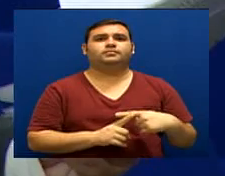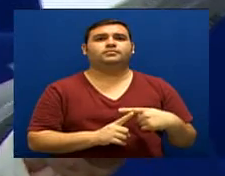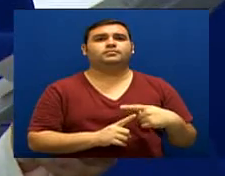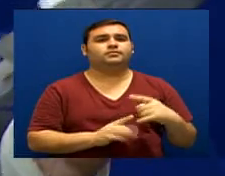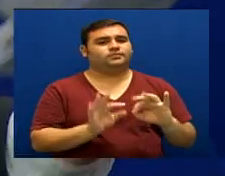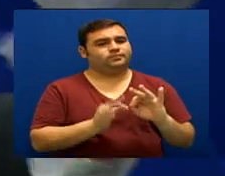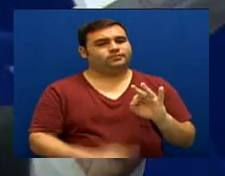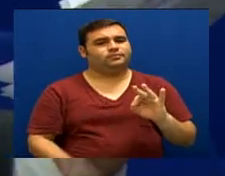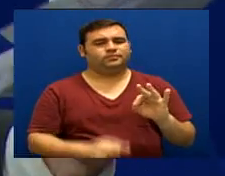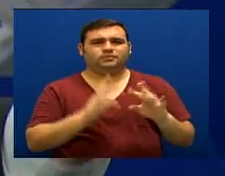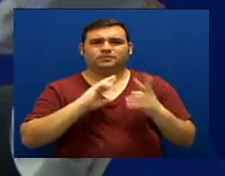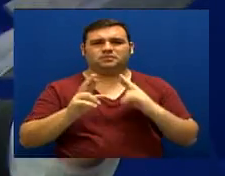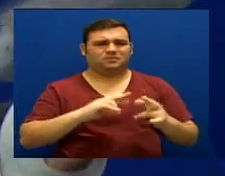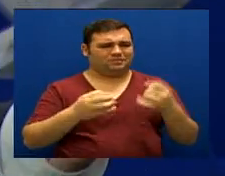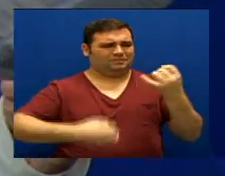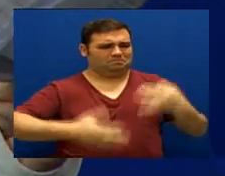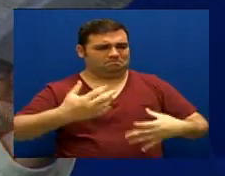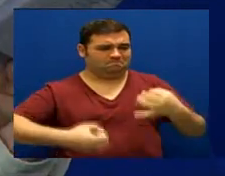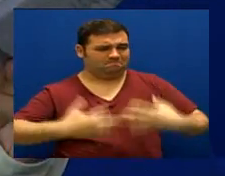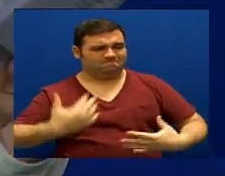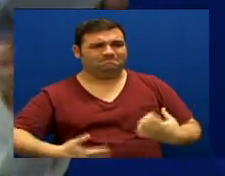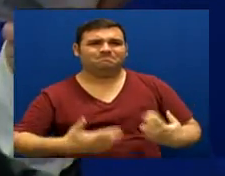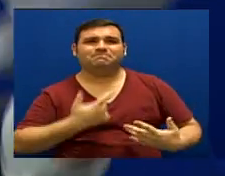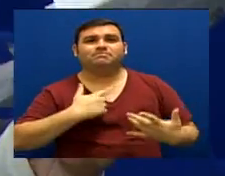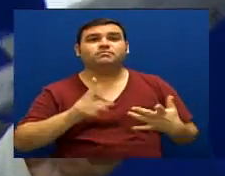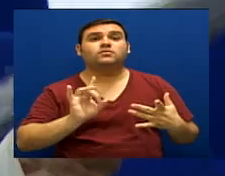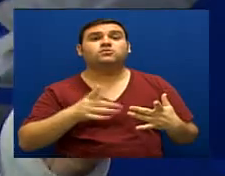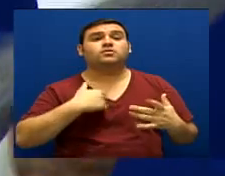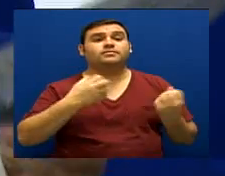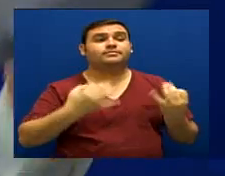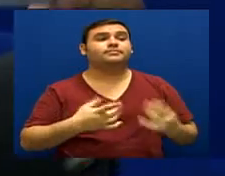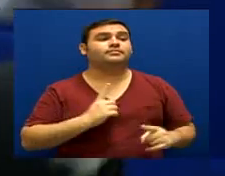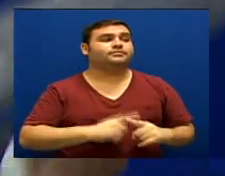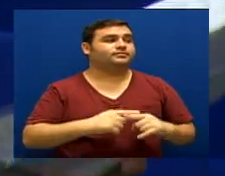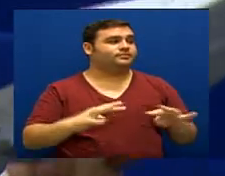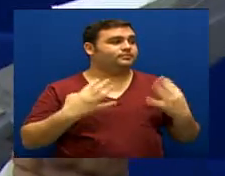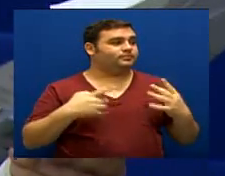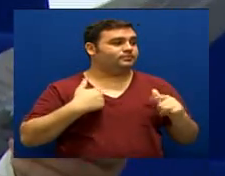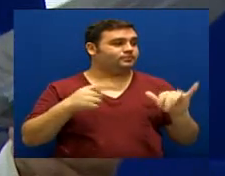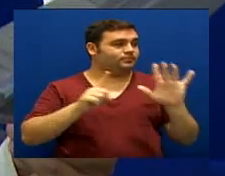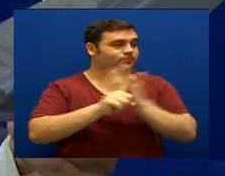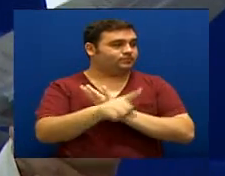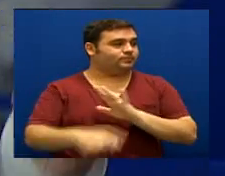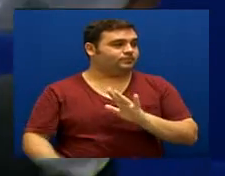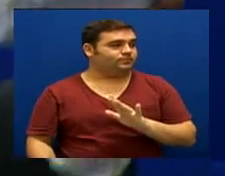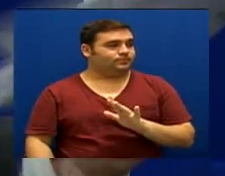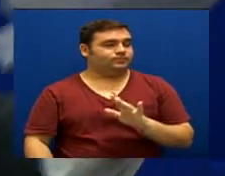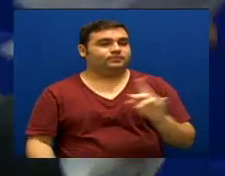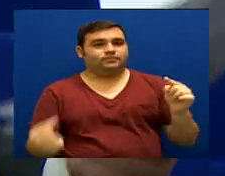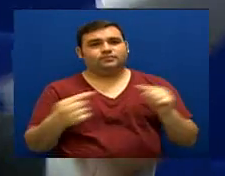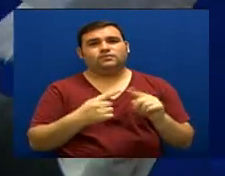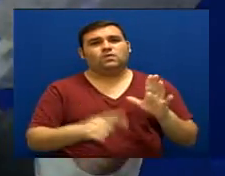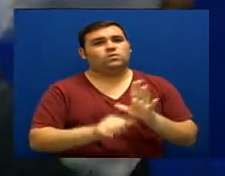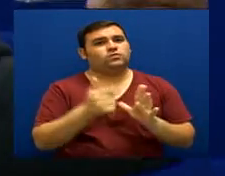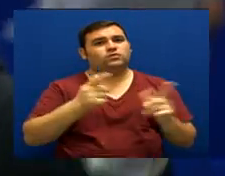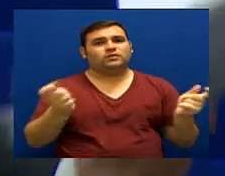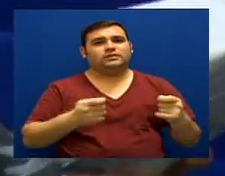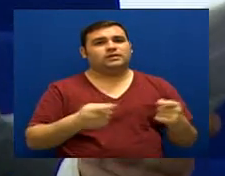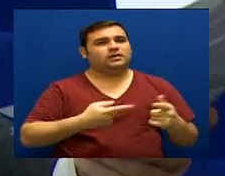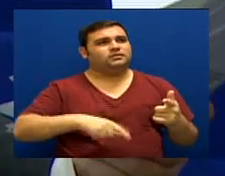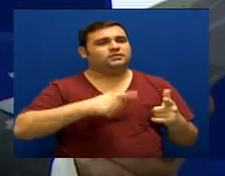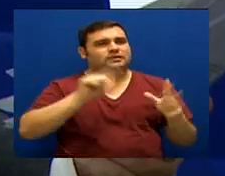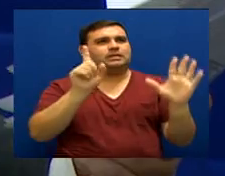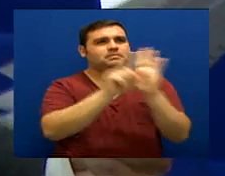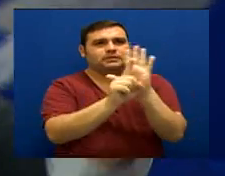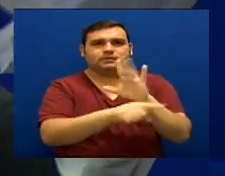muito extensa resposta detalhada e aí eu só tô me pondo aqui publicamente a pergunta é que é um único momento que a gente tem que fazer